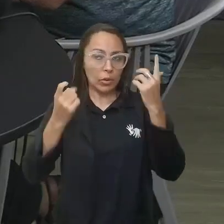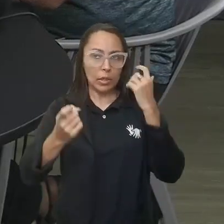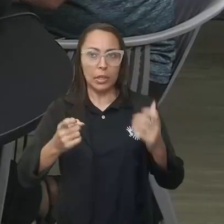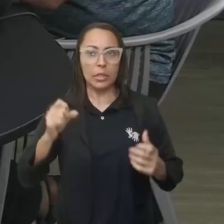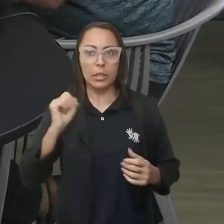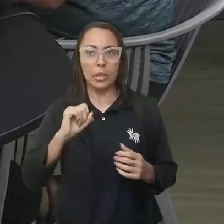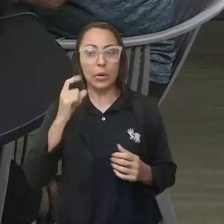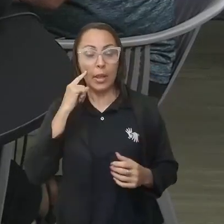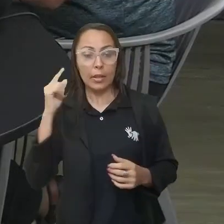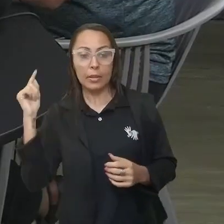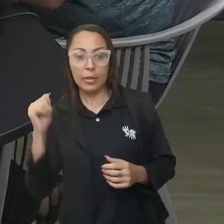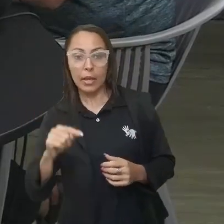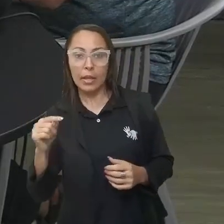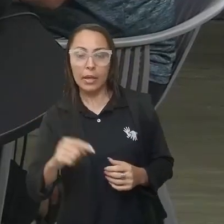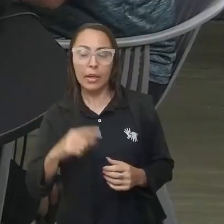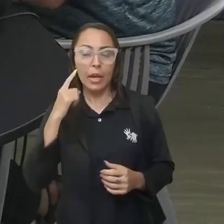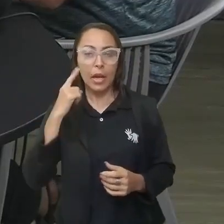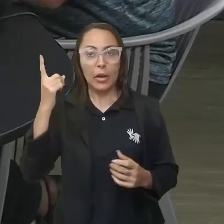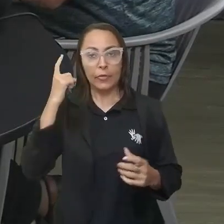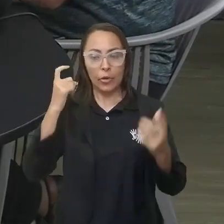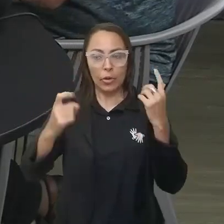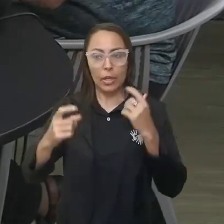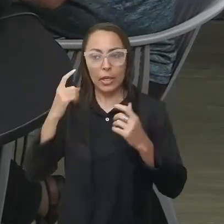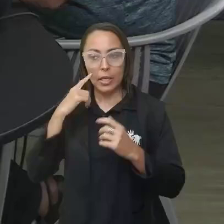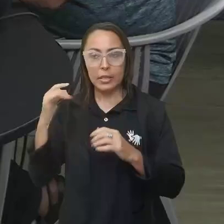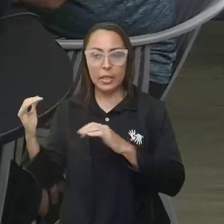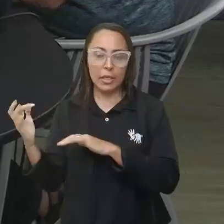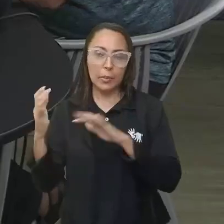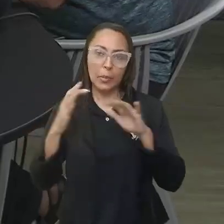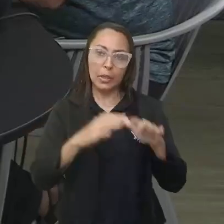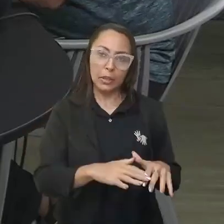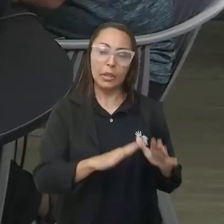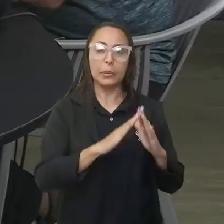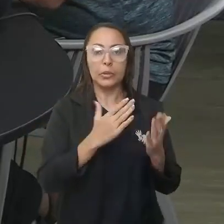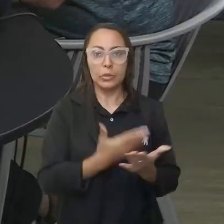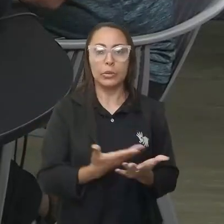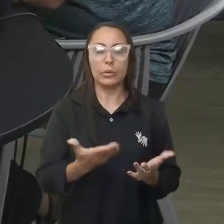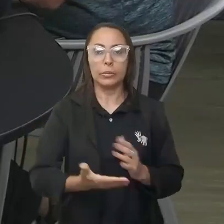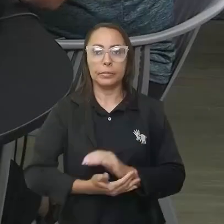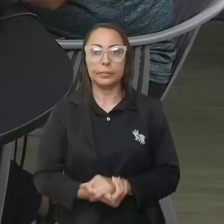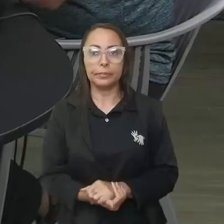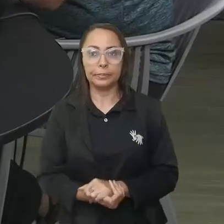está lá. A violência é que vem para dentro da escola. Reproduz. Aí,